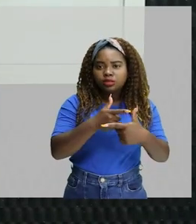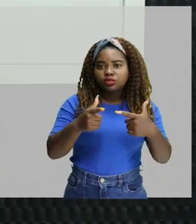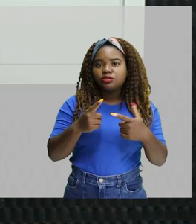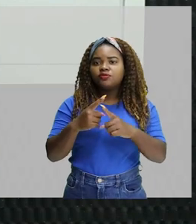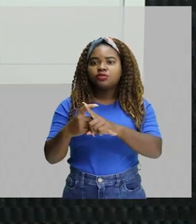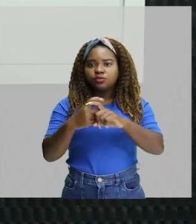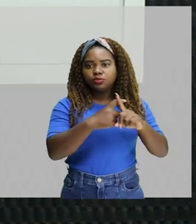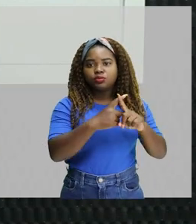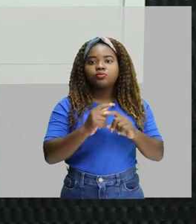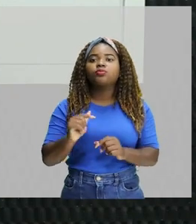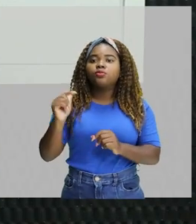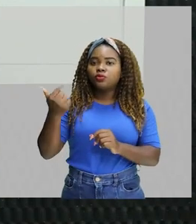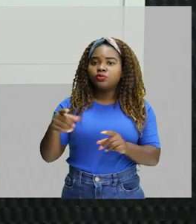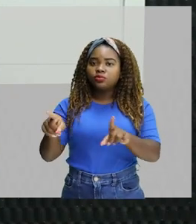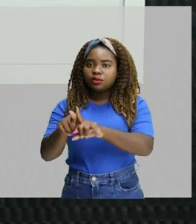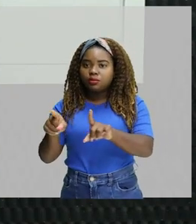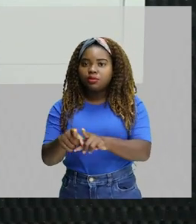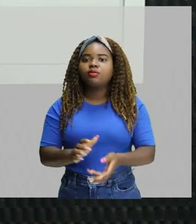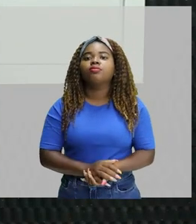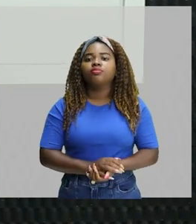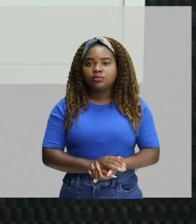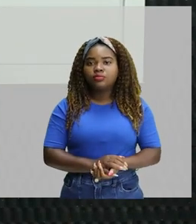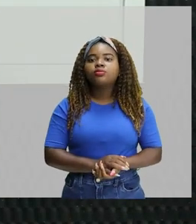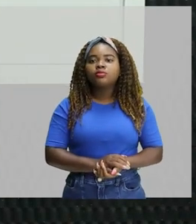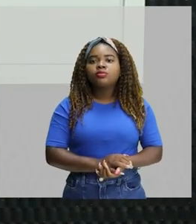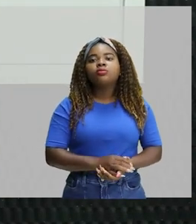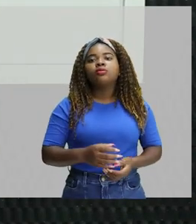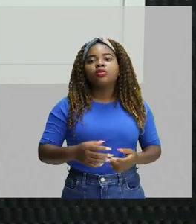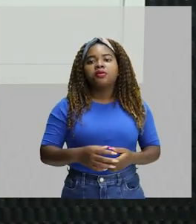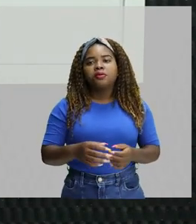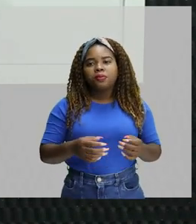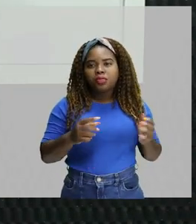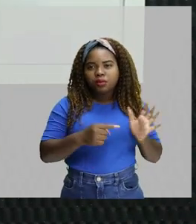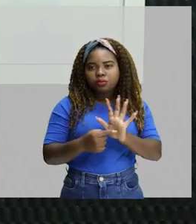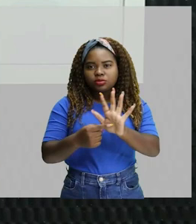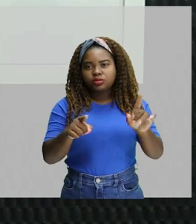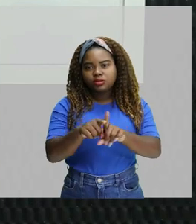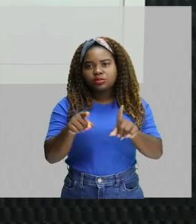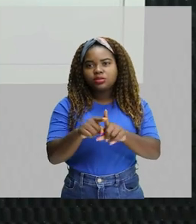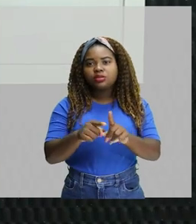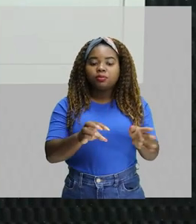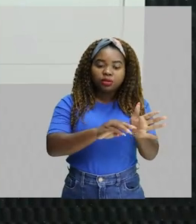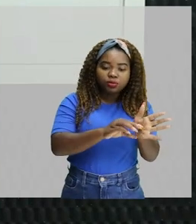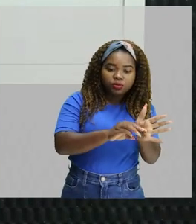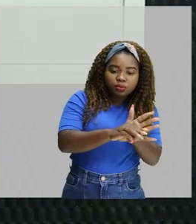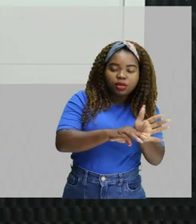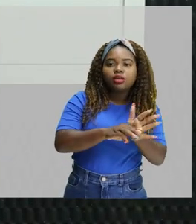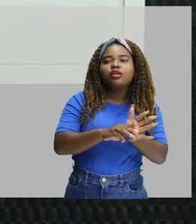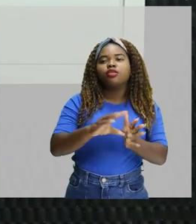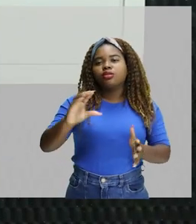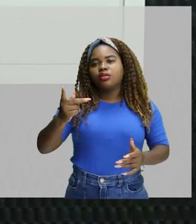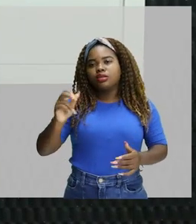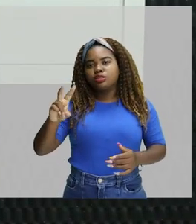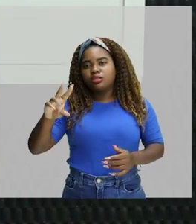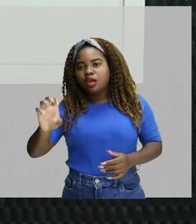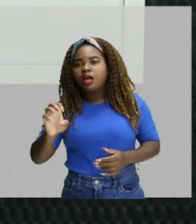outro polinômio tá mostrando lá o método das chaves como é que a gente faz esse tipo de divisão certo